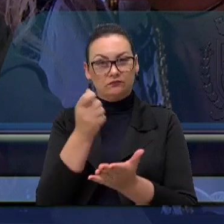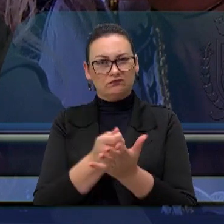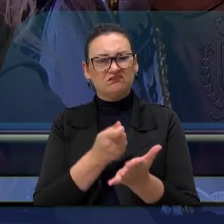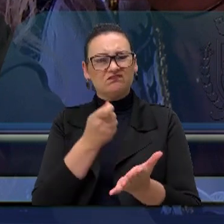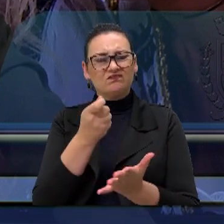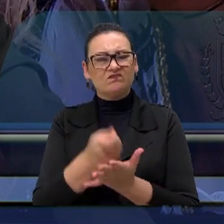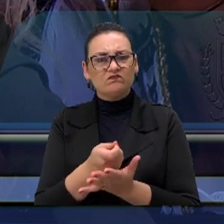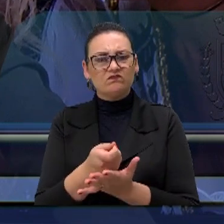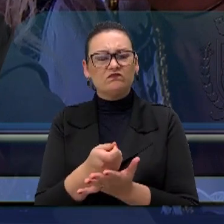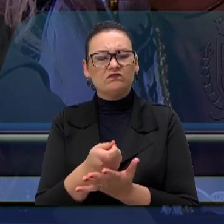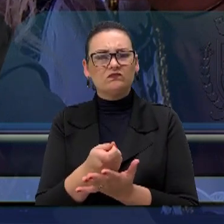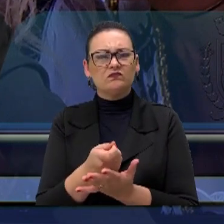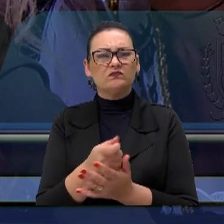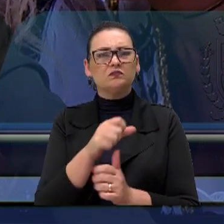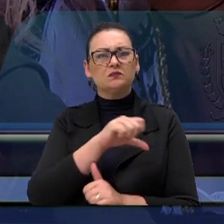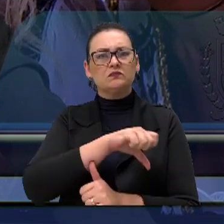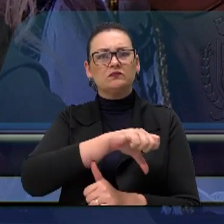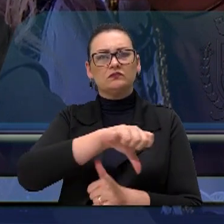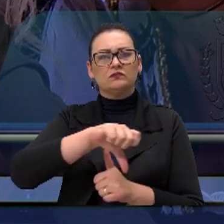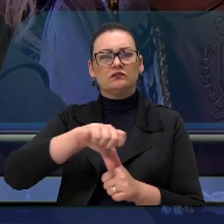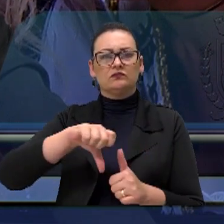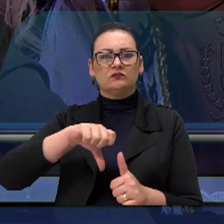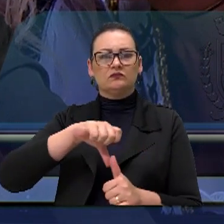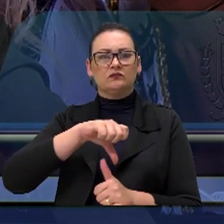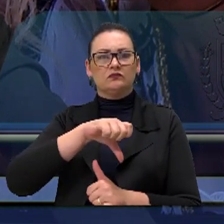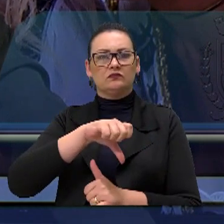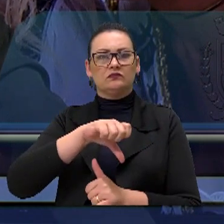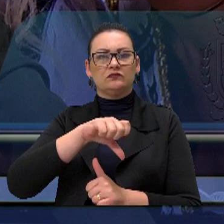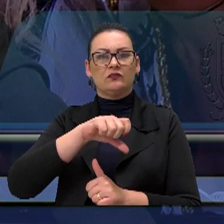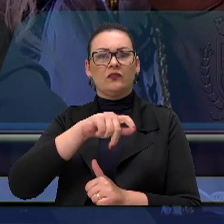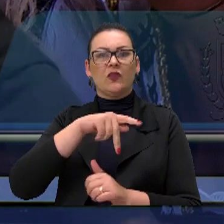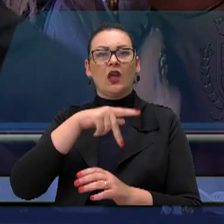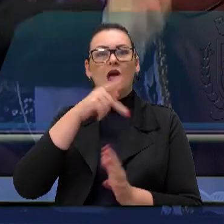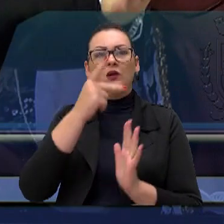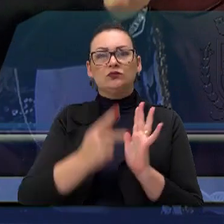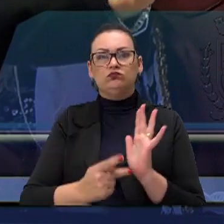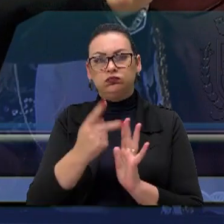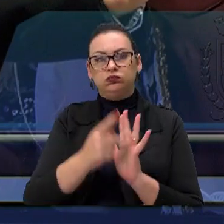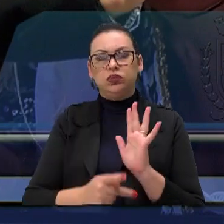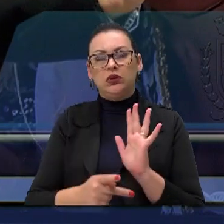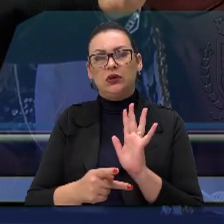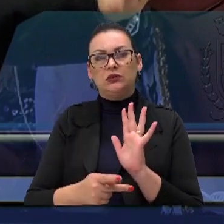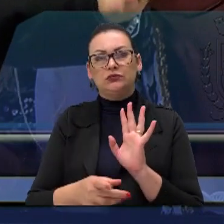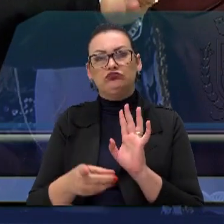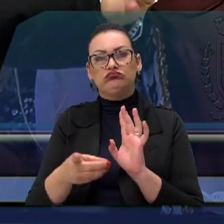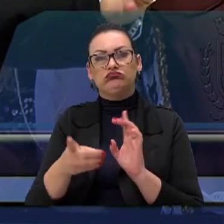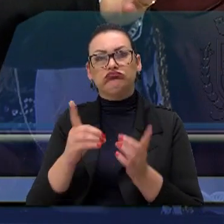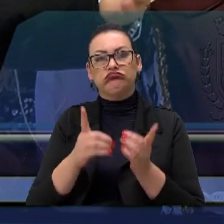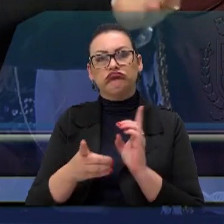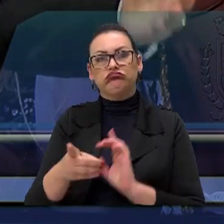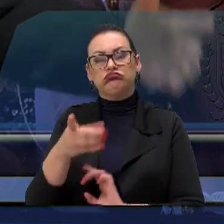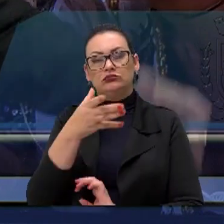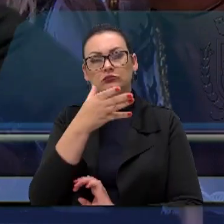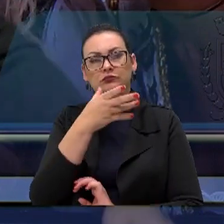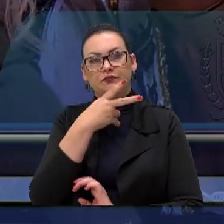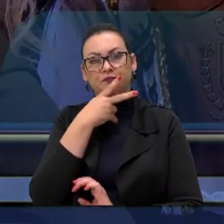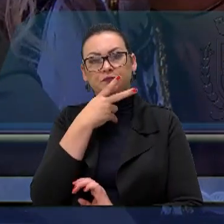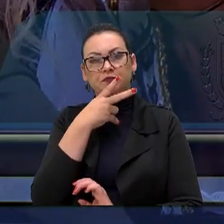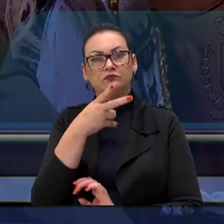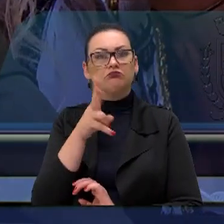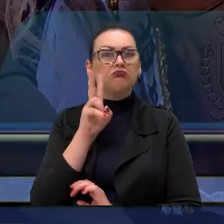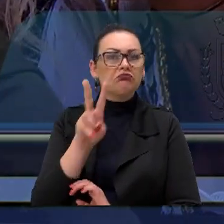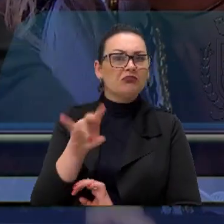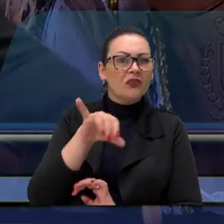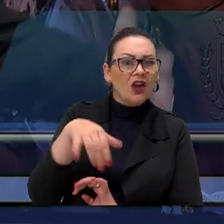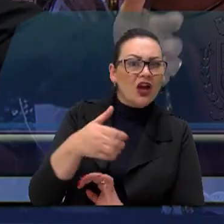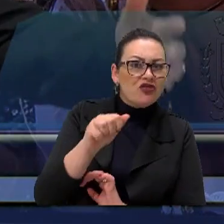reivindicando essa mudança no plano diretor de Santa Cruz. E vejo o Jamal aí, tão quieto, nem